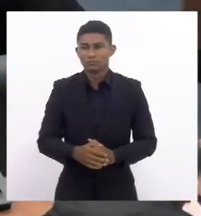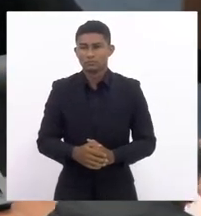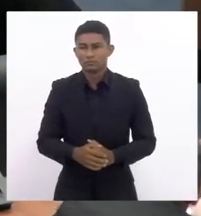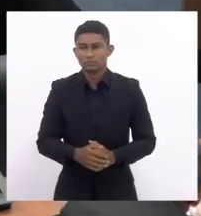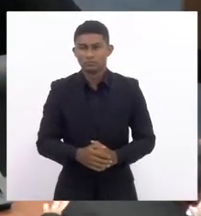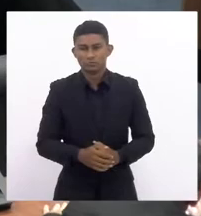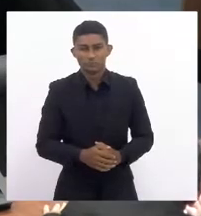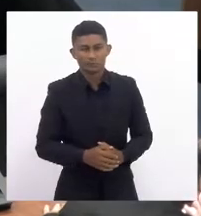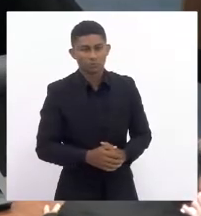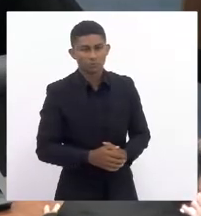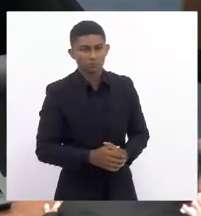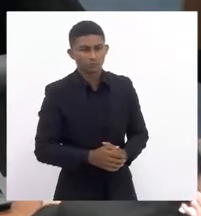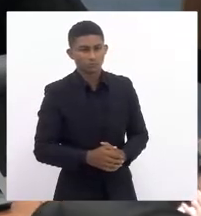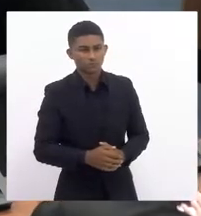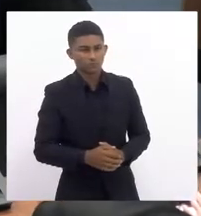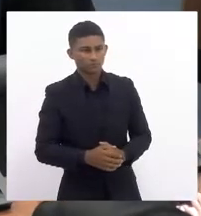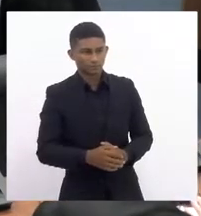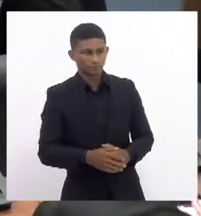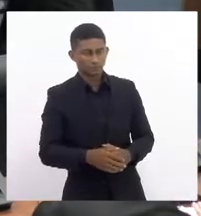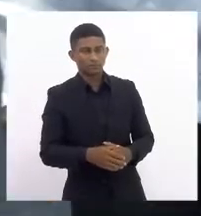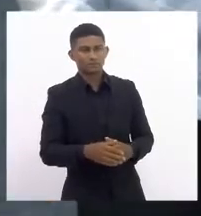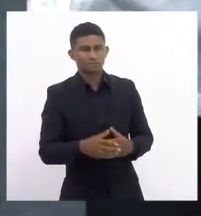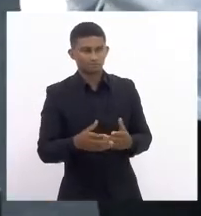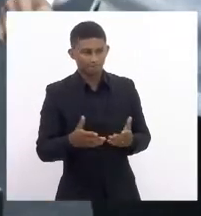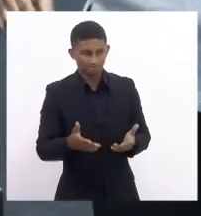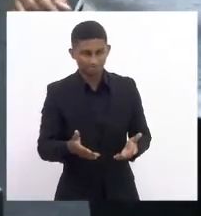Presidente, é pelo destaque do